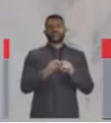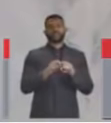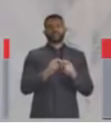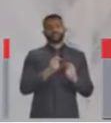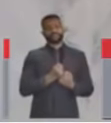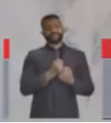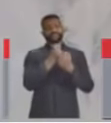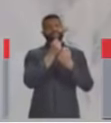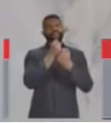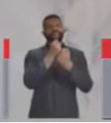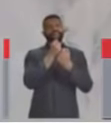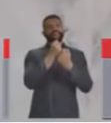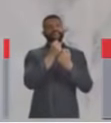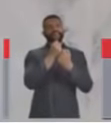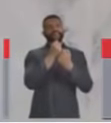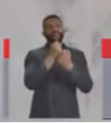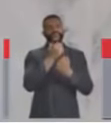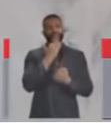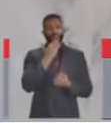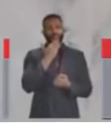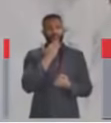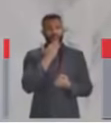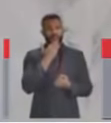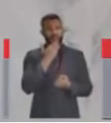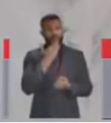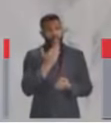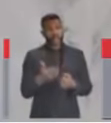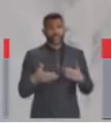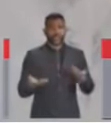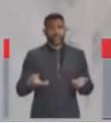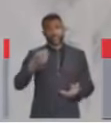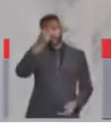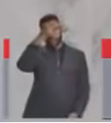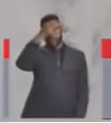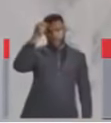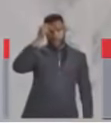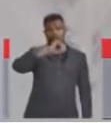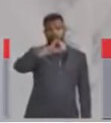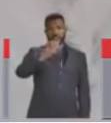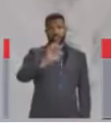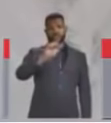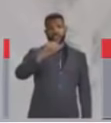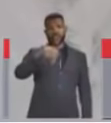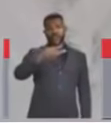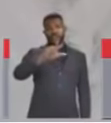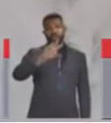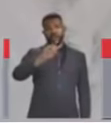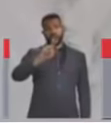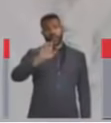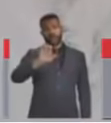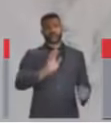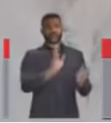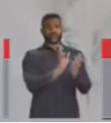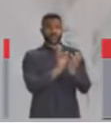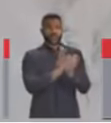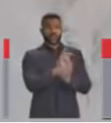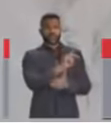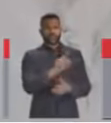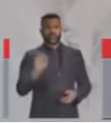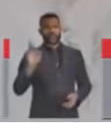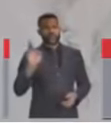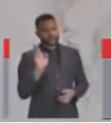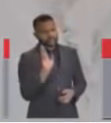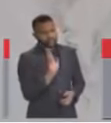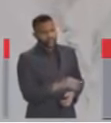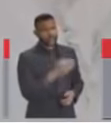solidariedade e solícito e faço a pena então o prefeito Jean Lopes Para que atenda os professores